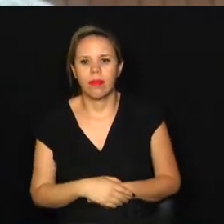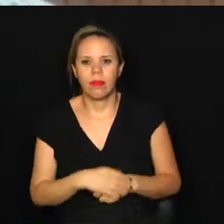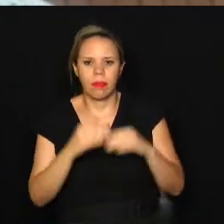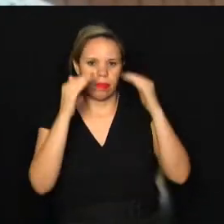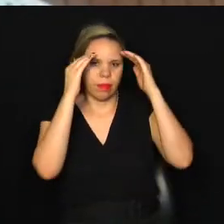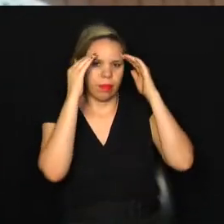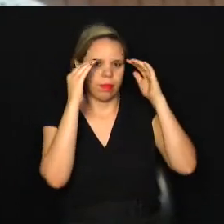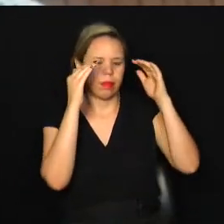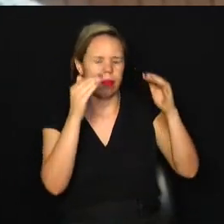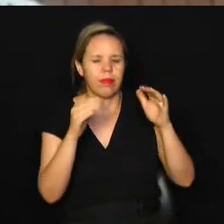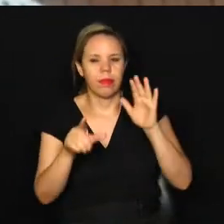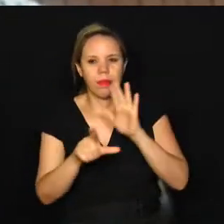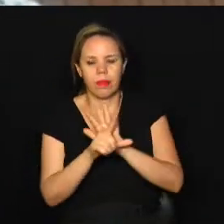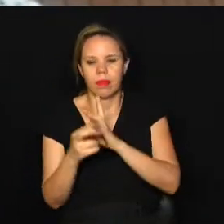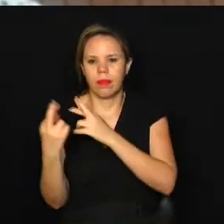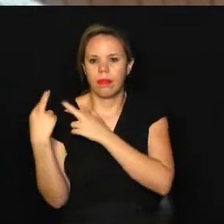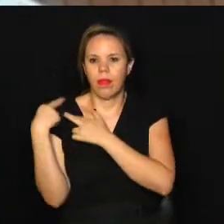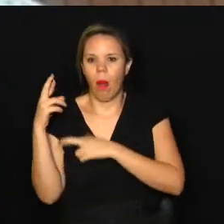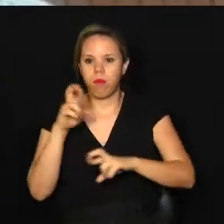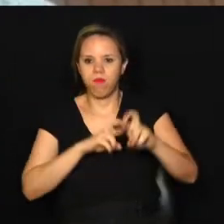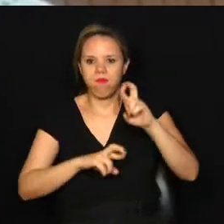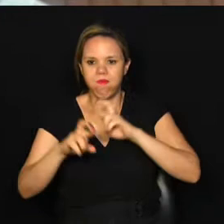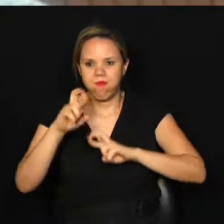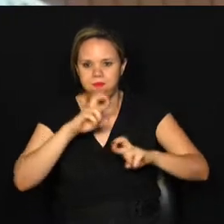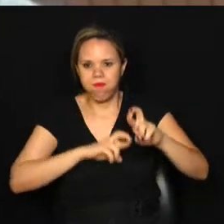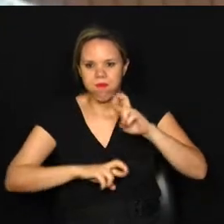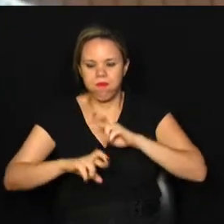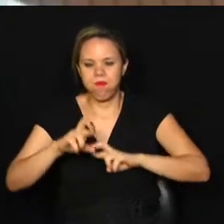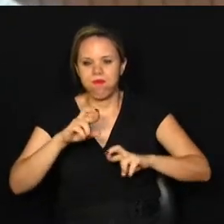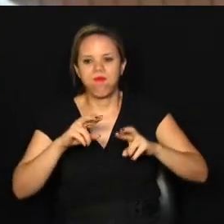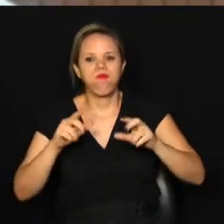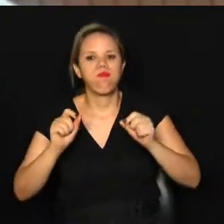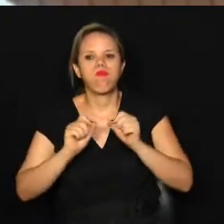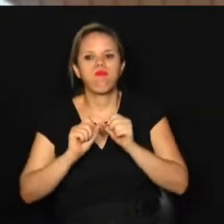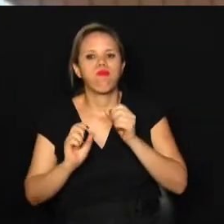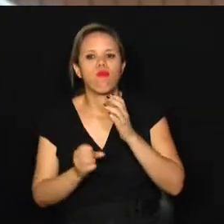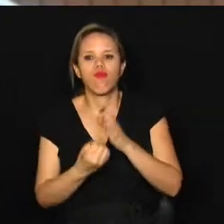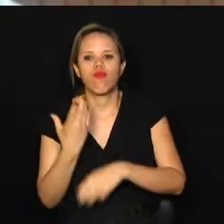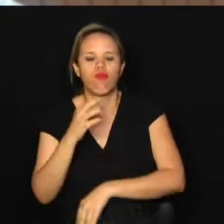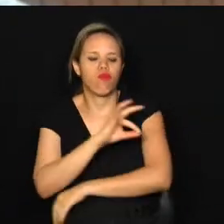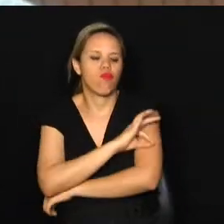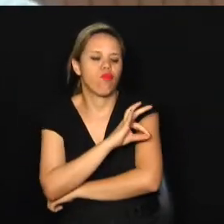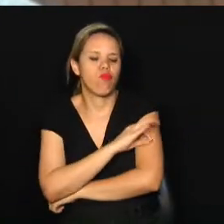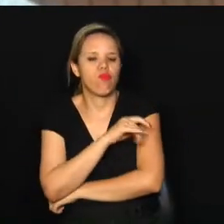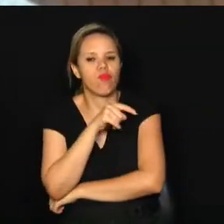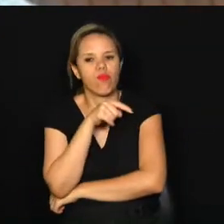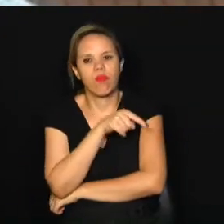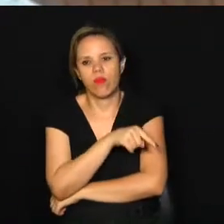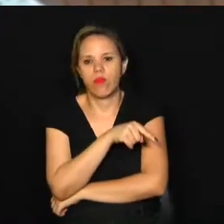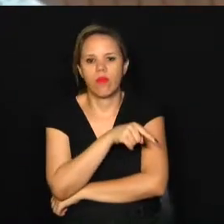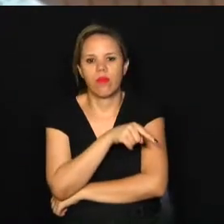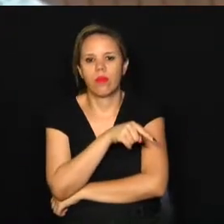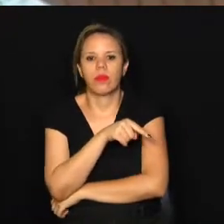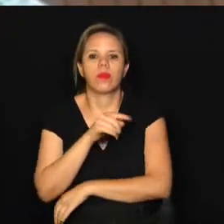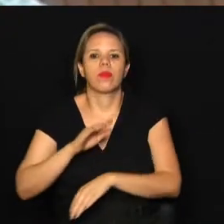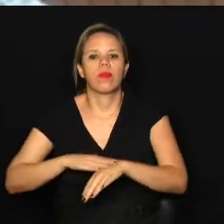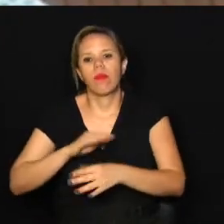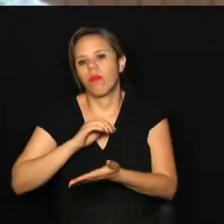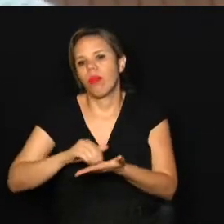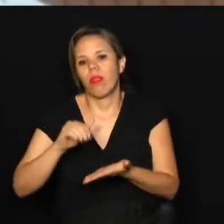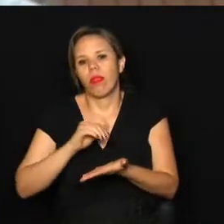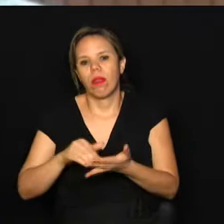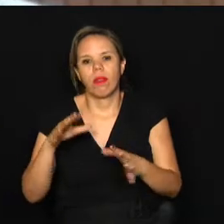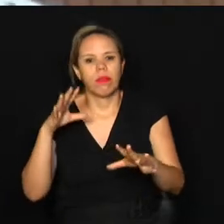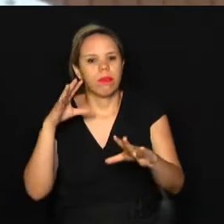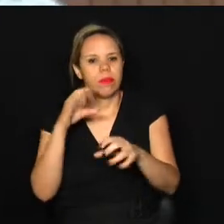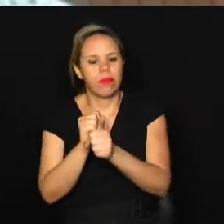obedecendo à Lei de Responsabilidade Fiscal, aonde o Poder Executivo, através do secretário de Finanças,